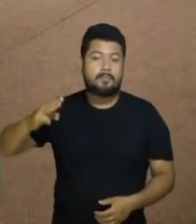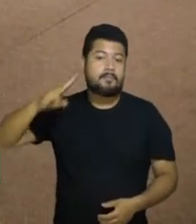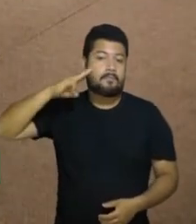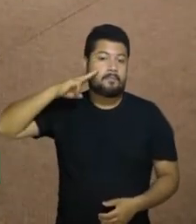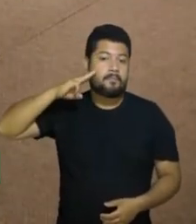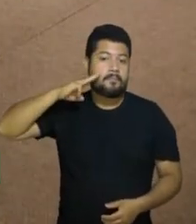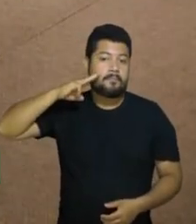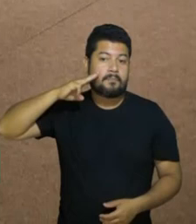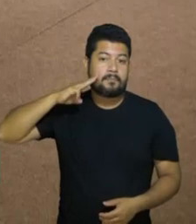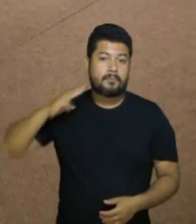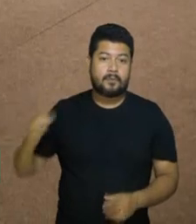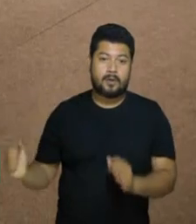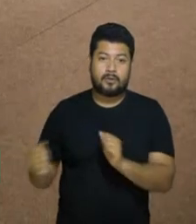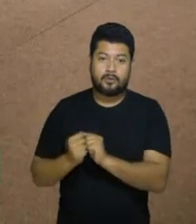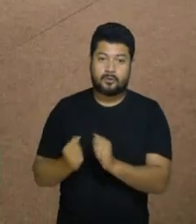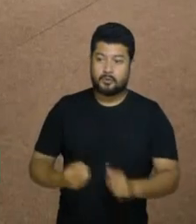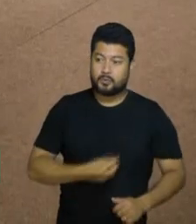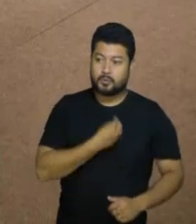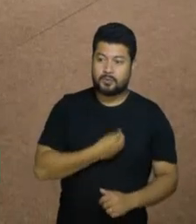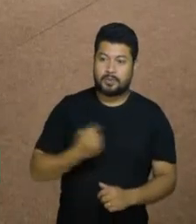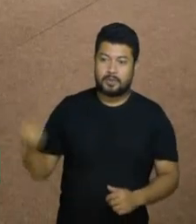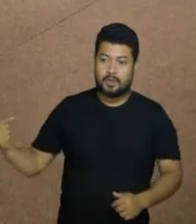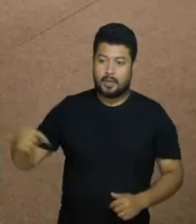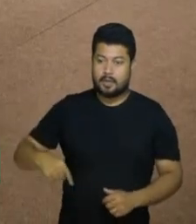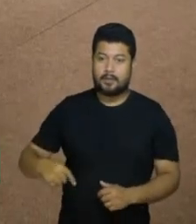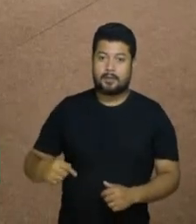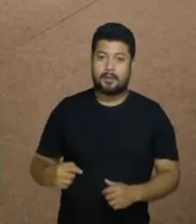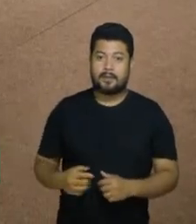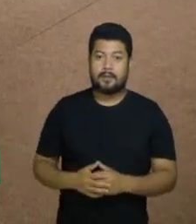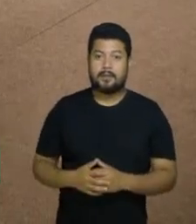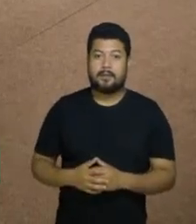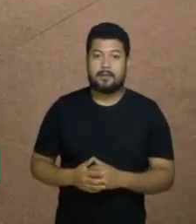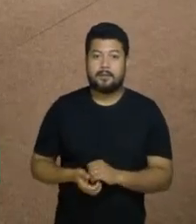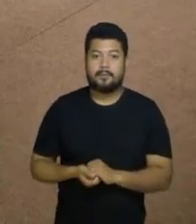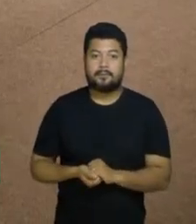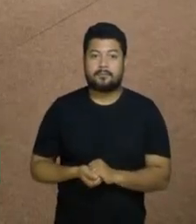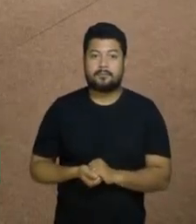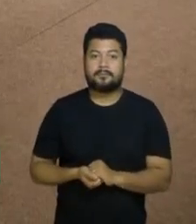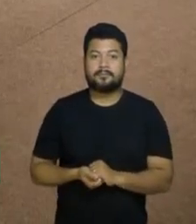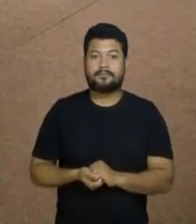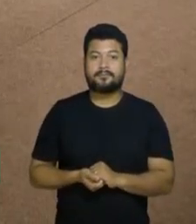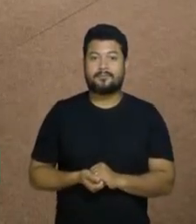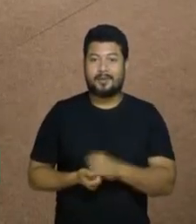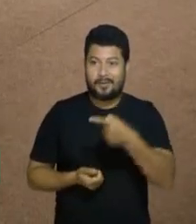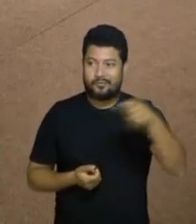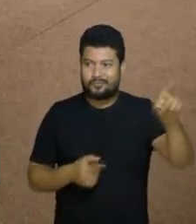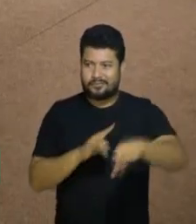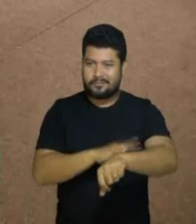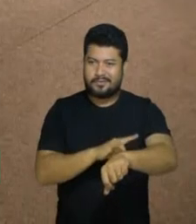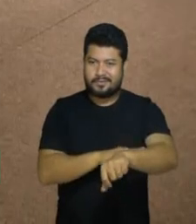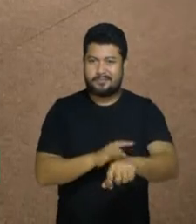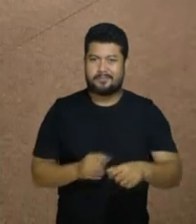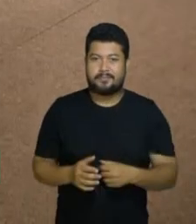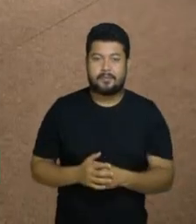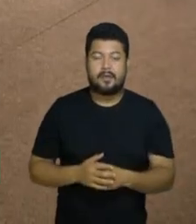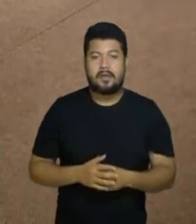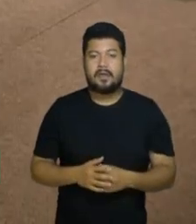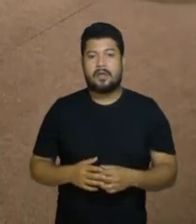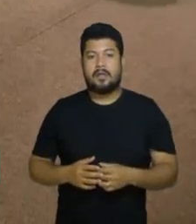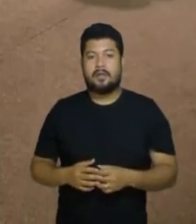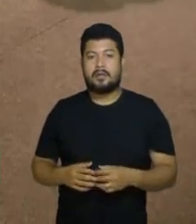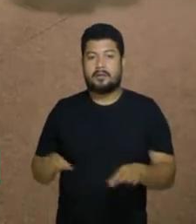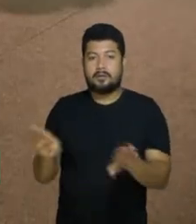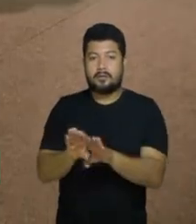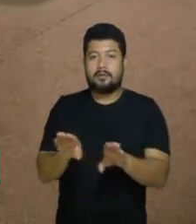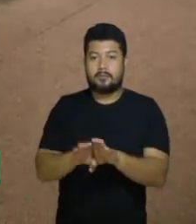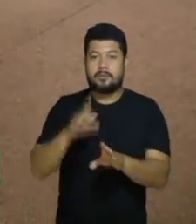estava conosco até há pouquinho. Ah, está lá, indo ao banheiro. Deputado Egídio, que estava também